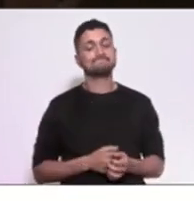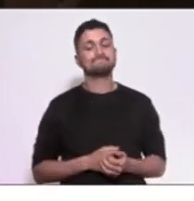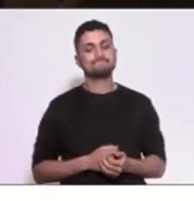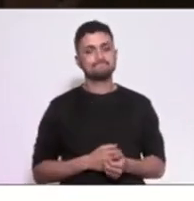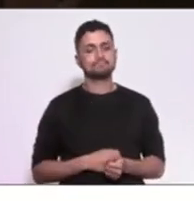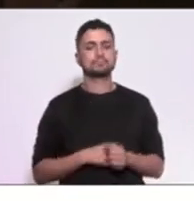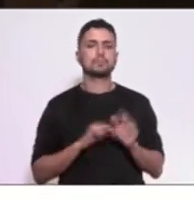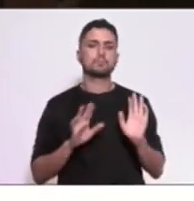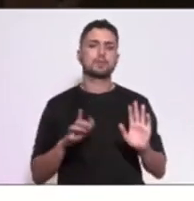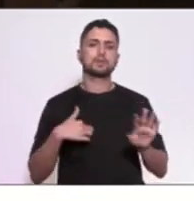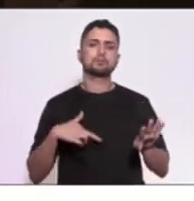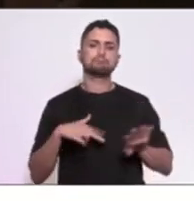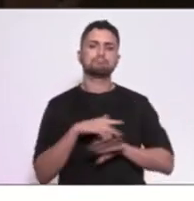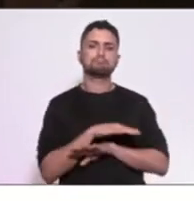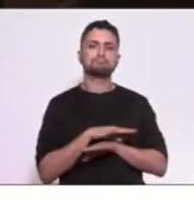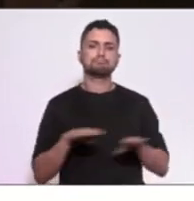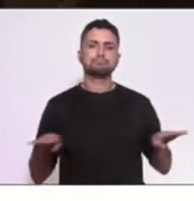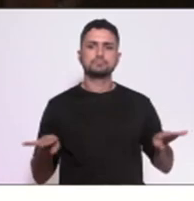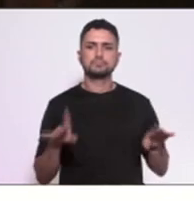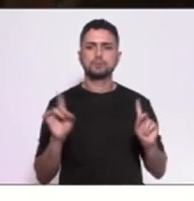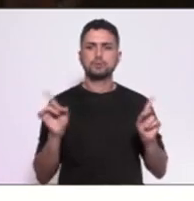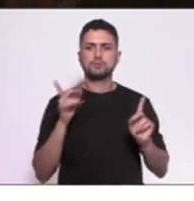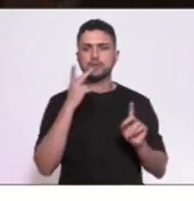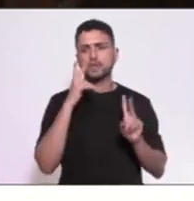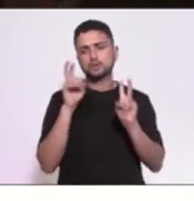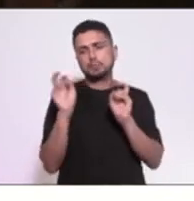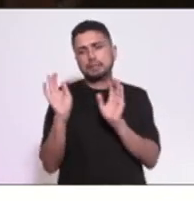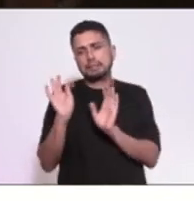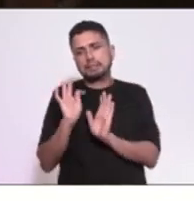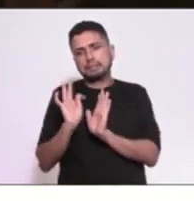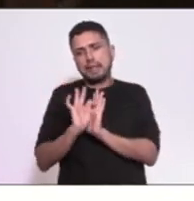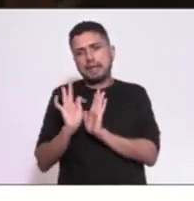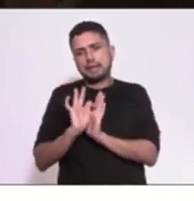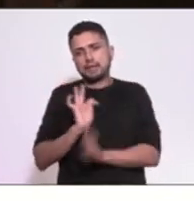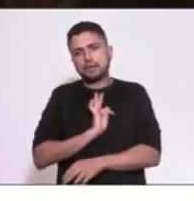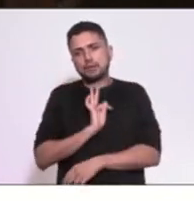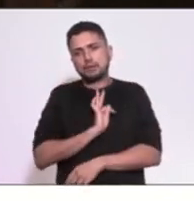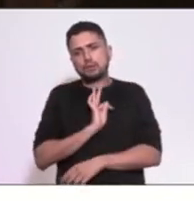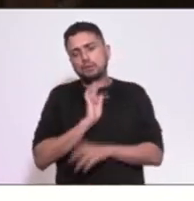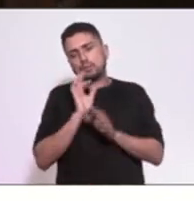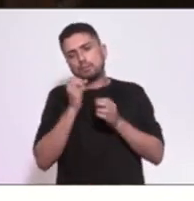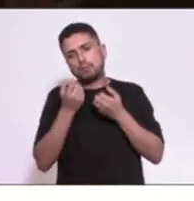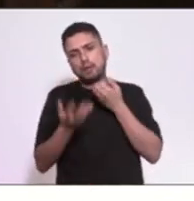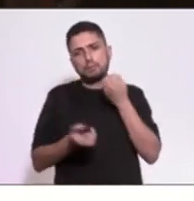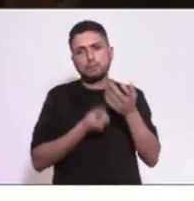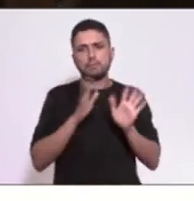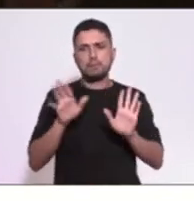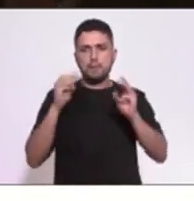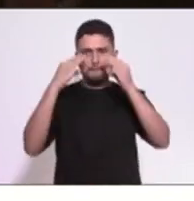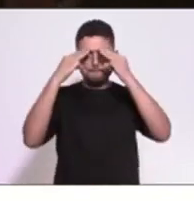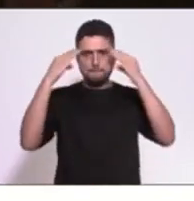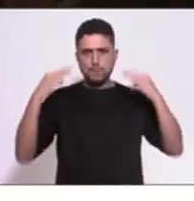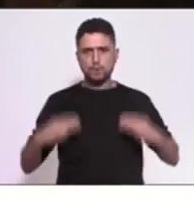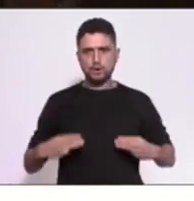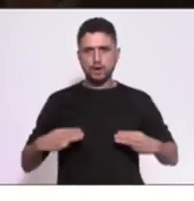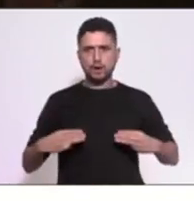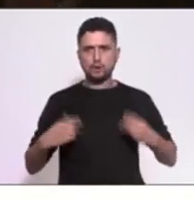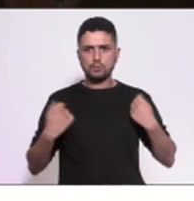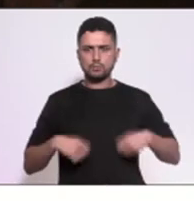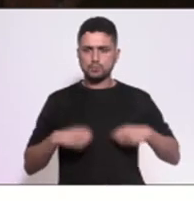não são os aspectos técnicos, são os aspectos morais que esse plenário tem que